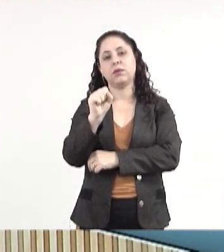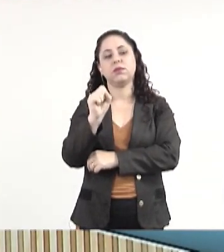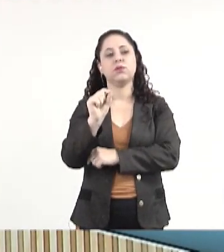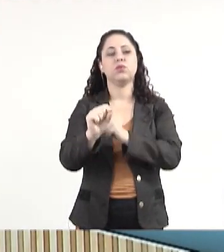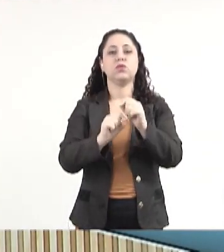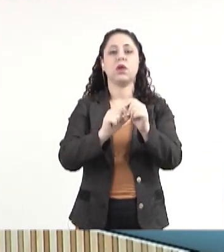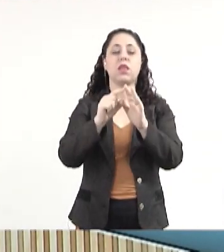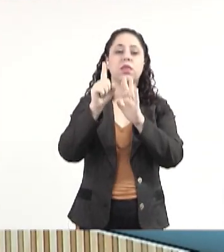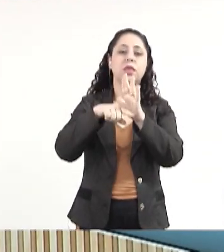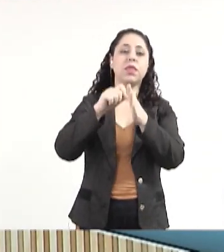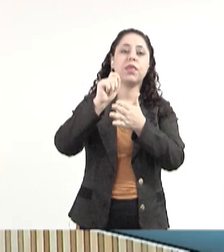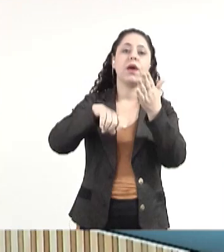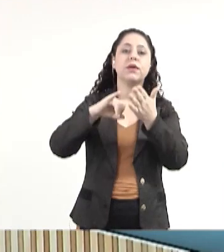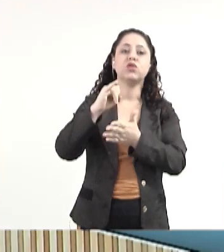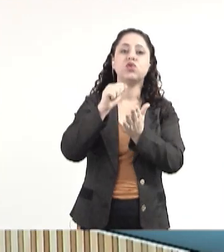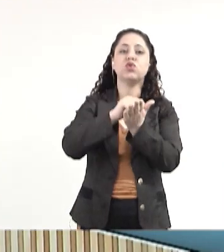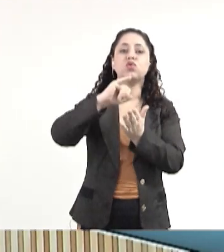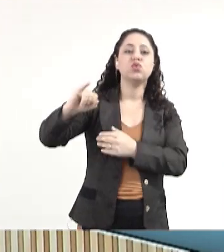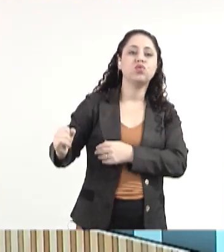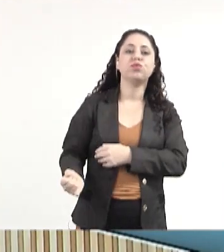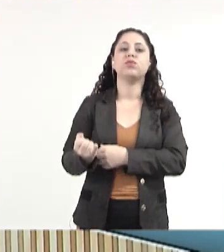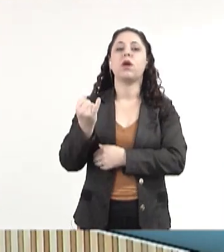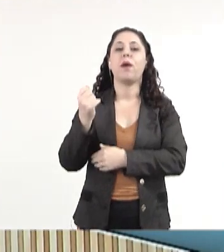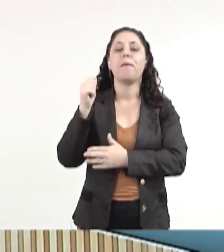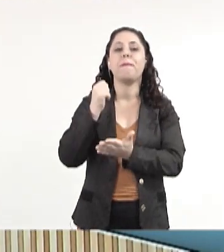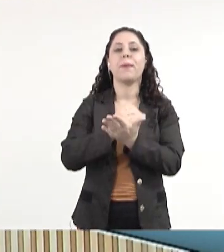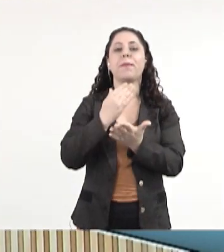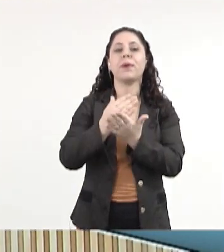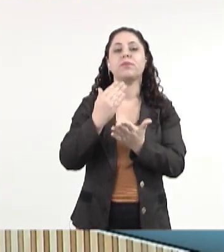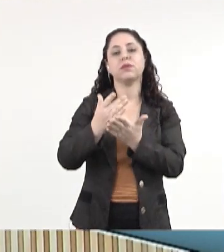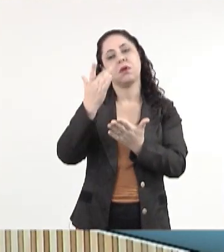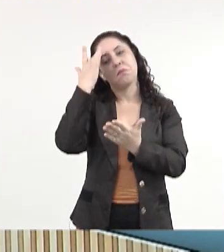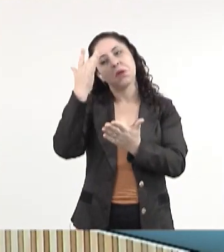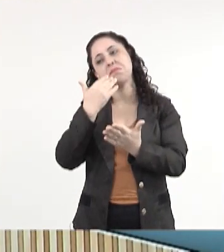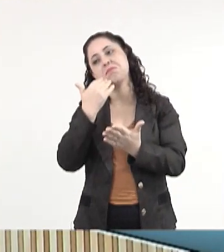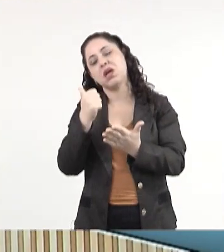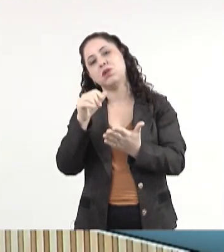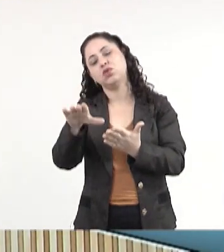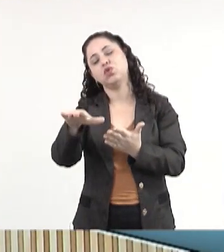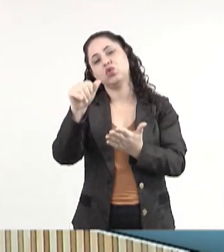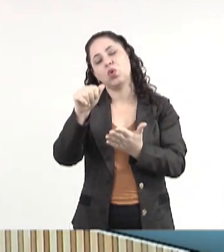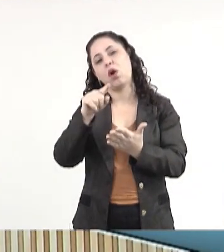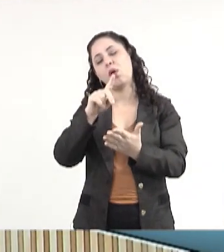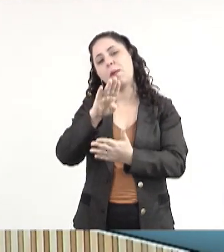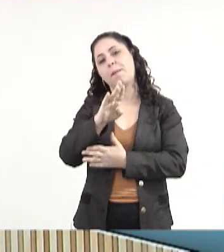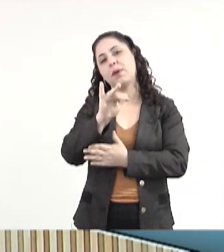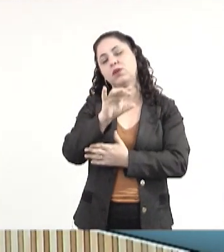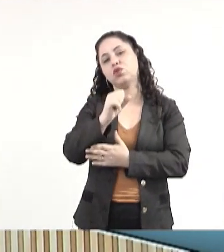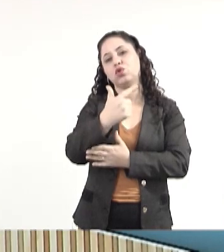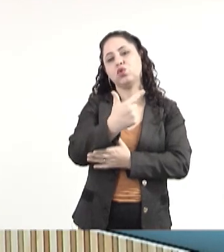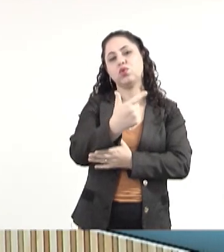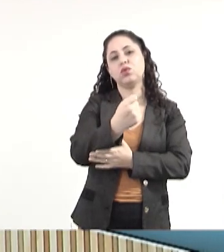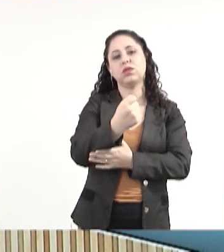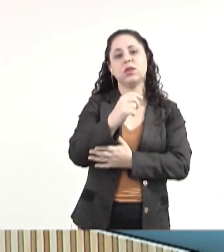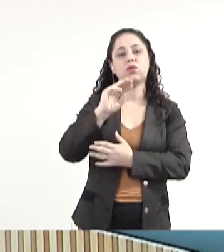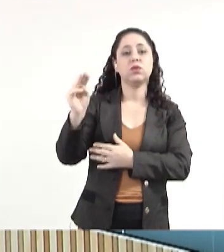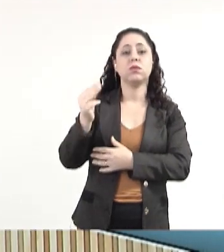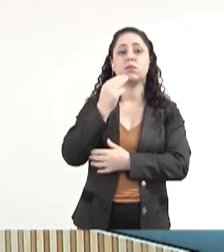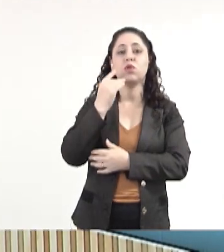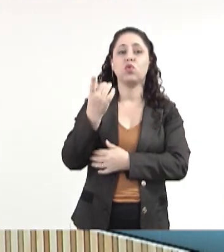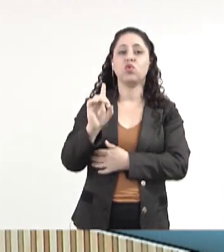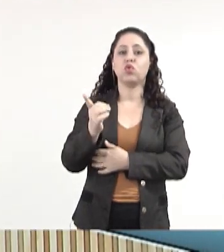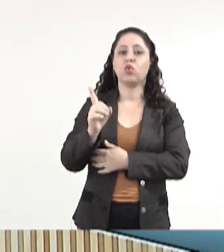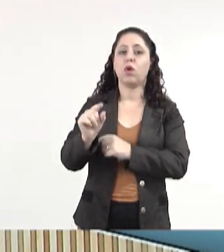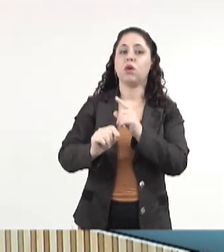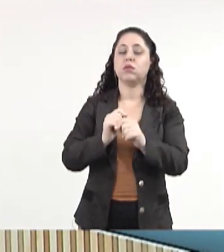a taxa de juros e o método de pagamento ficou mais favorável com o BIRD, 200 milhões de dólares, então,